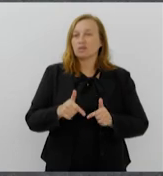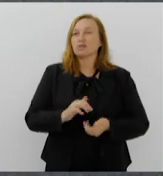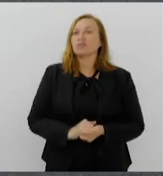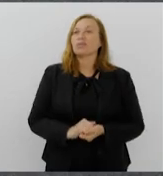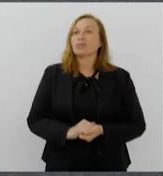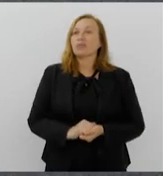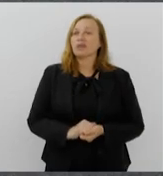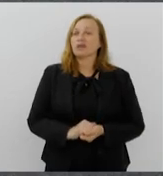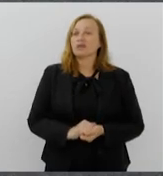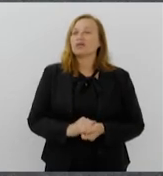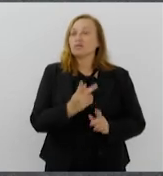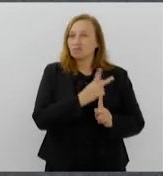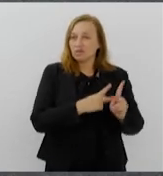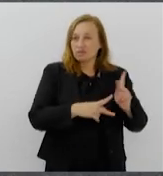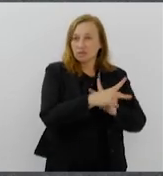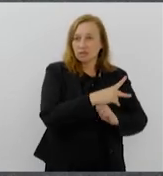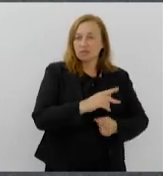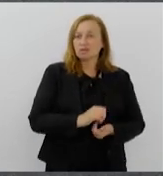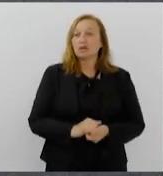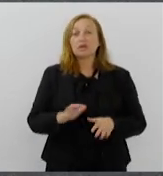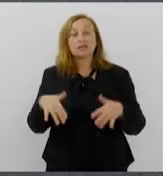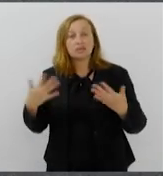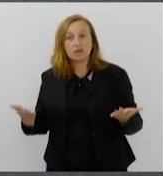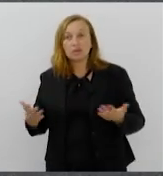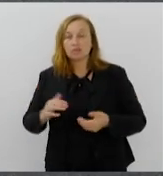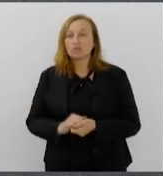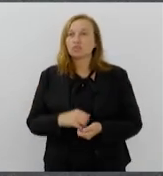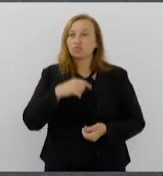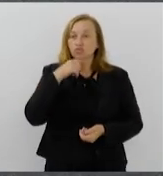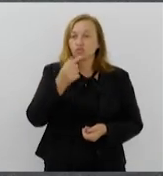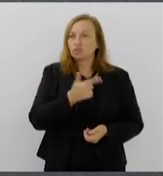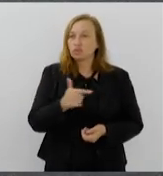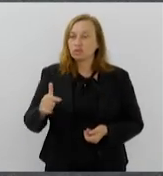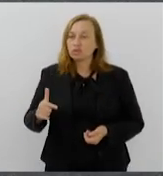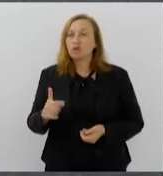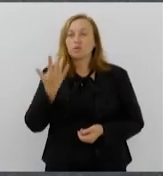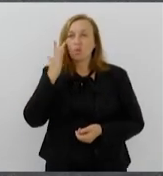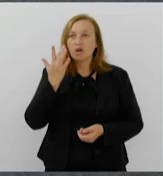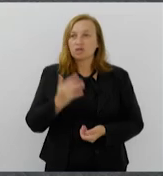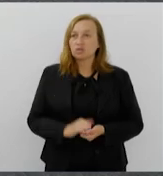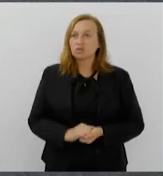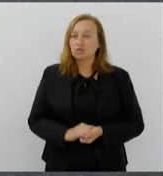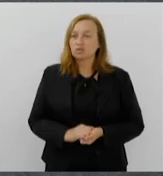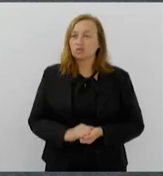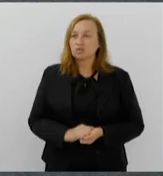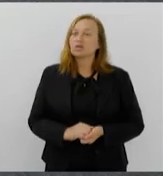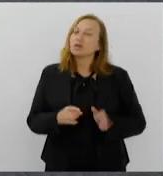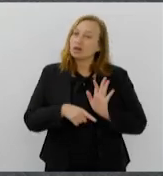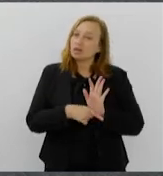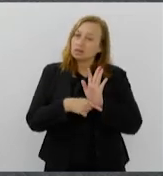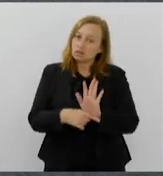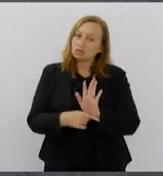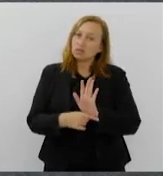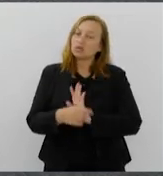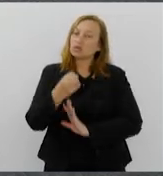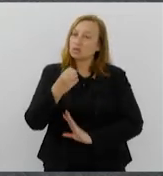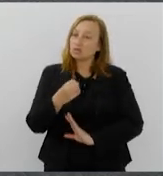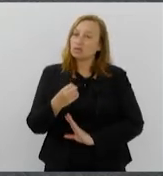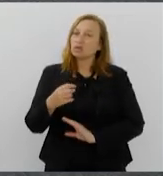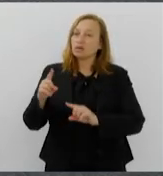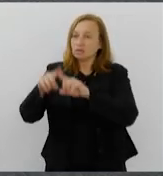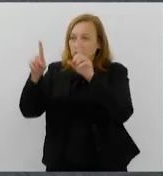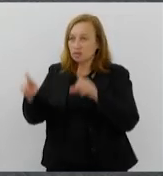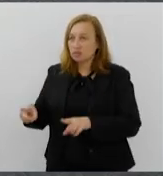da Previdência Social. Então, sem dúvida nenhuma, eu acho que isso vai ajudar em muito aos servidores